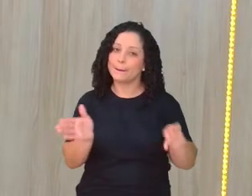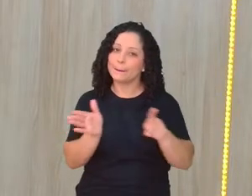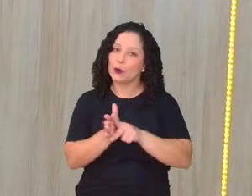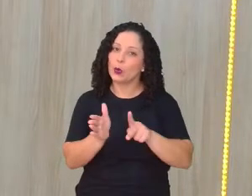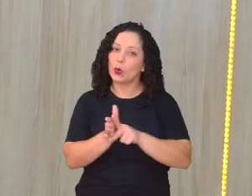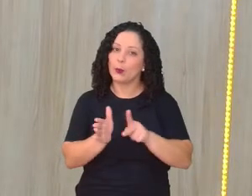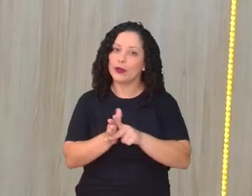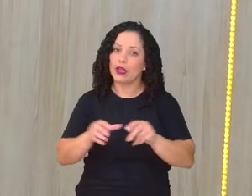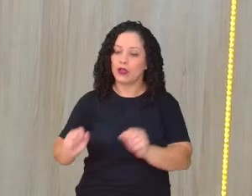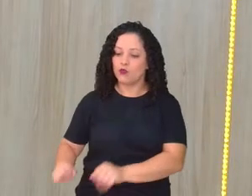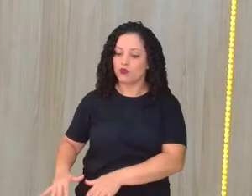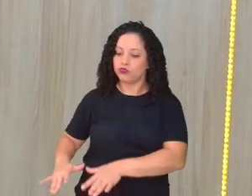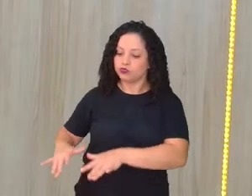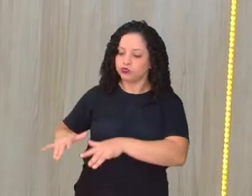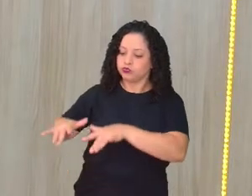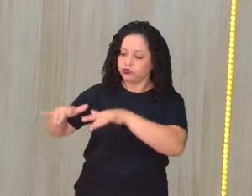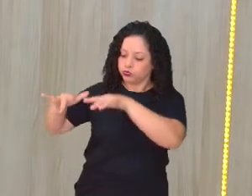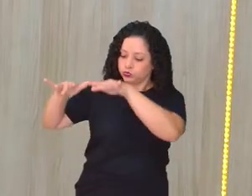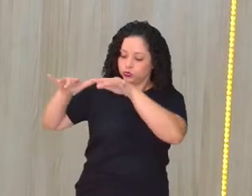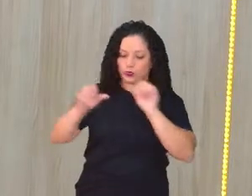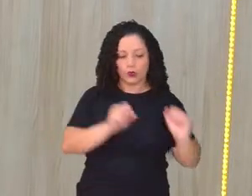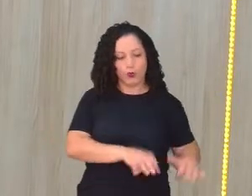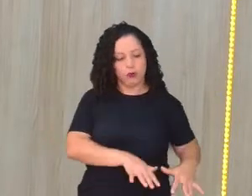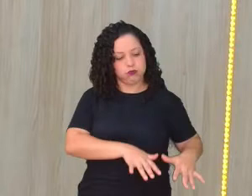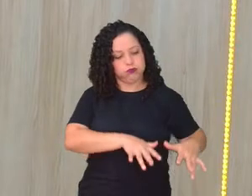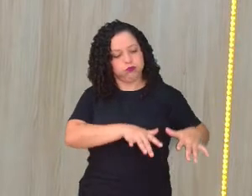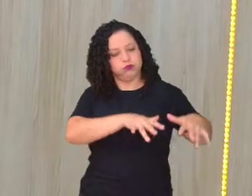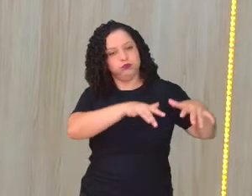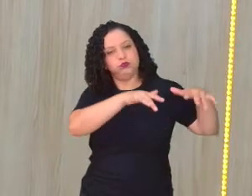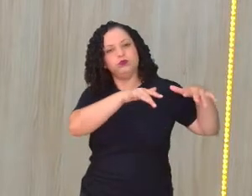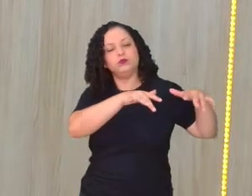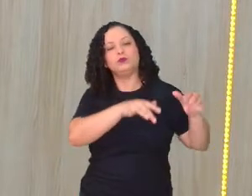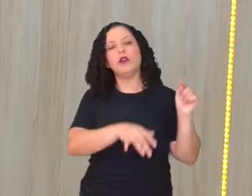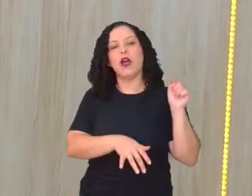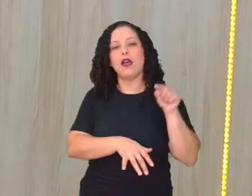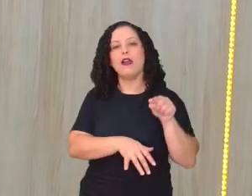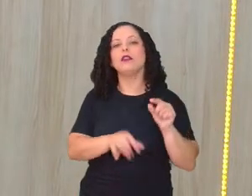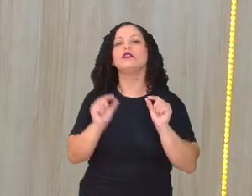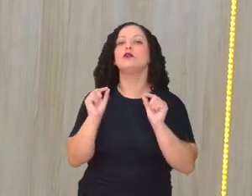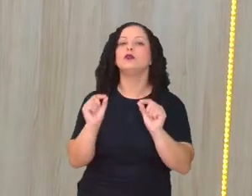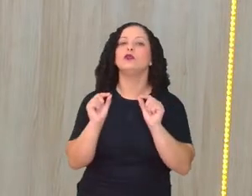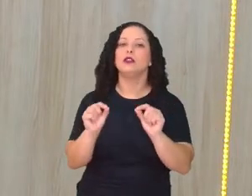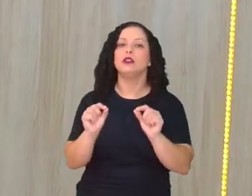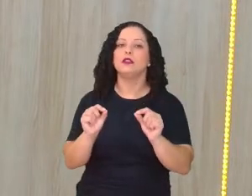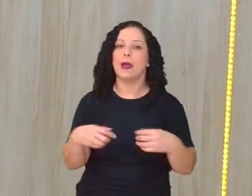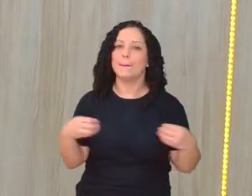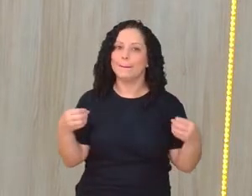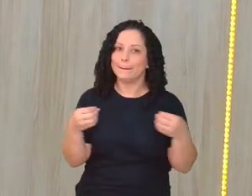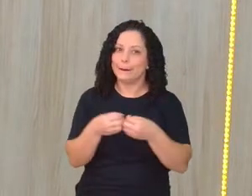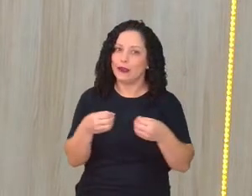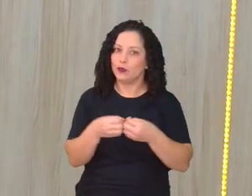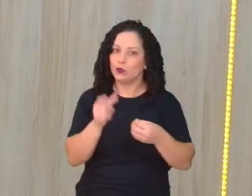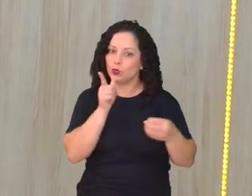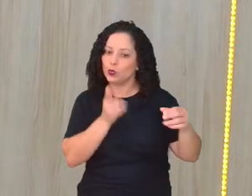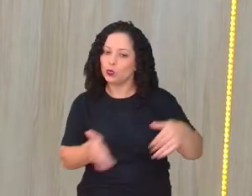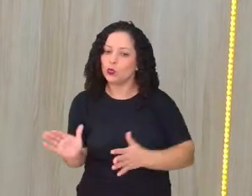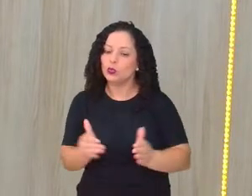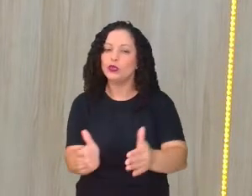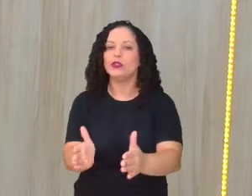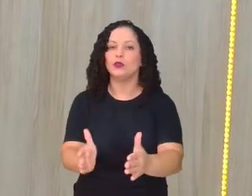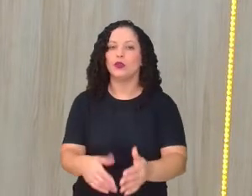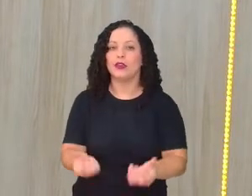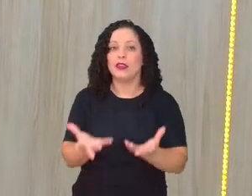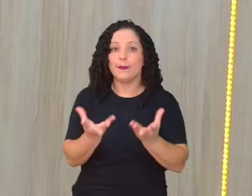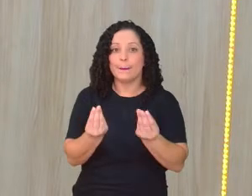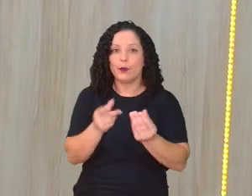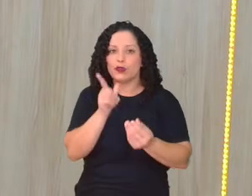da cheia, né, ela vai inundar ali a vegetação próxima, né, do rio e muita água em cima da